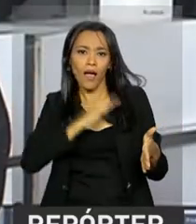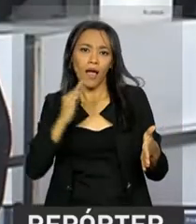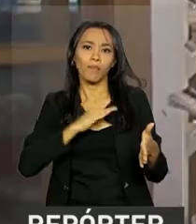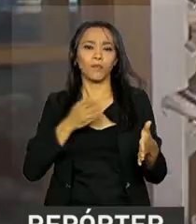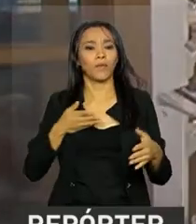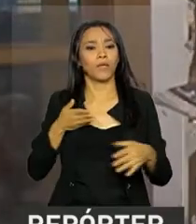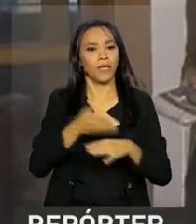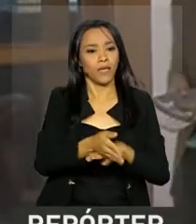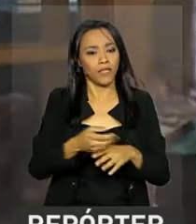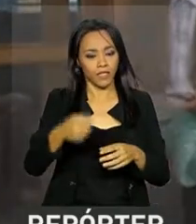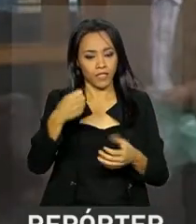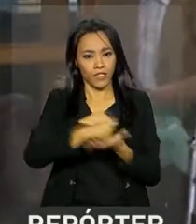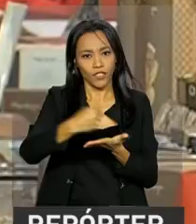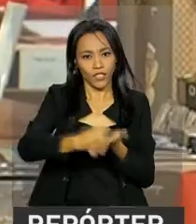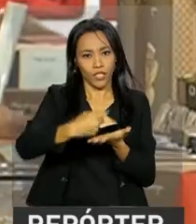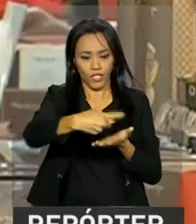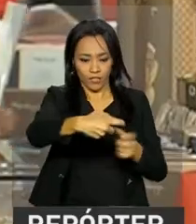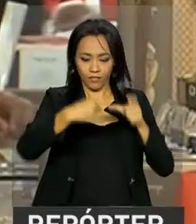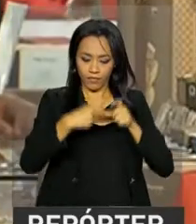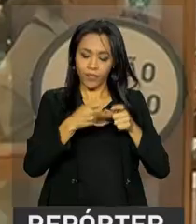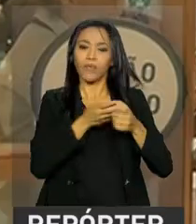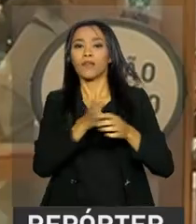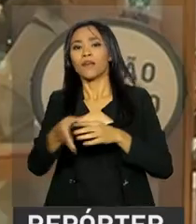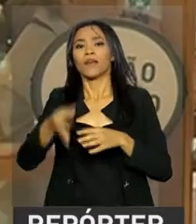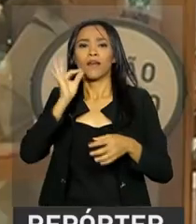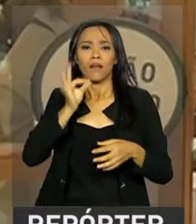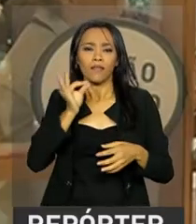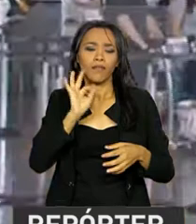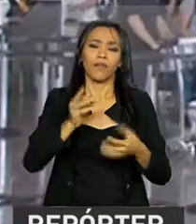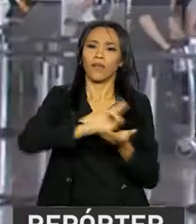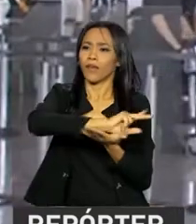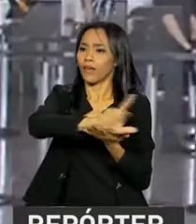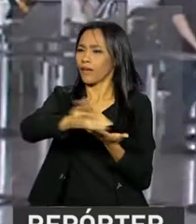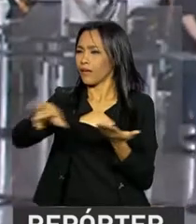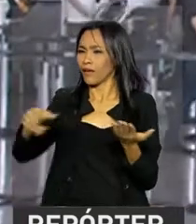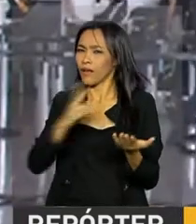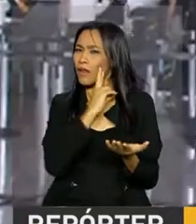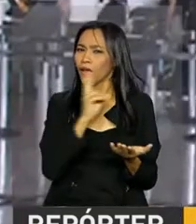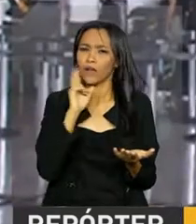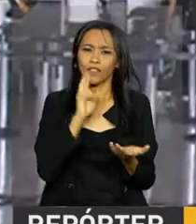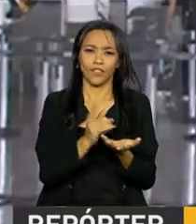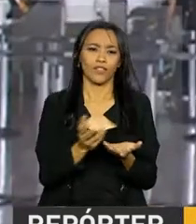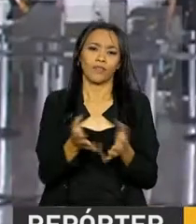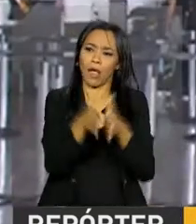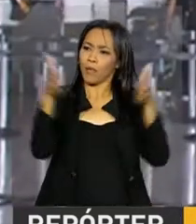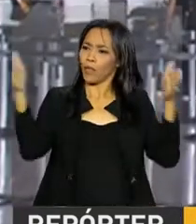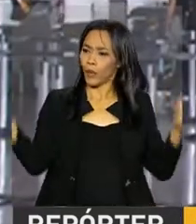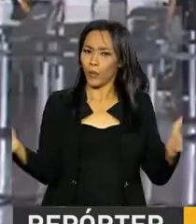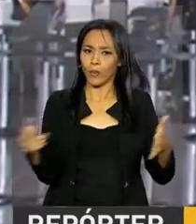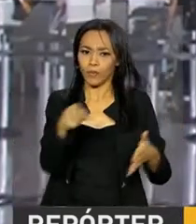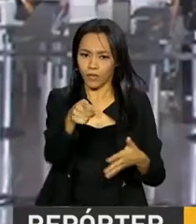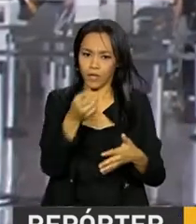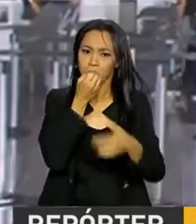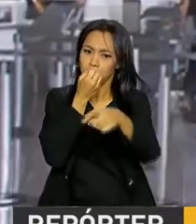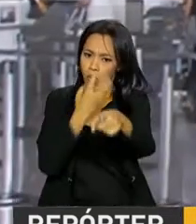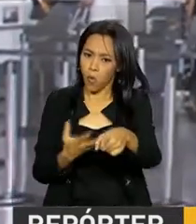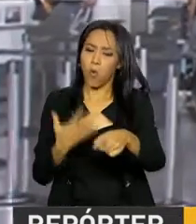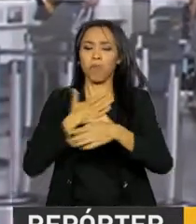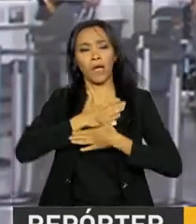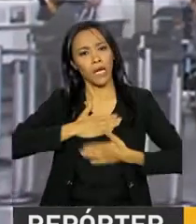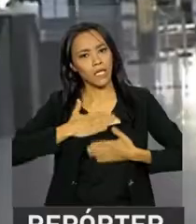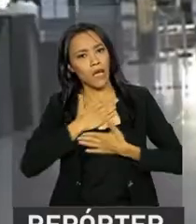check in e mais opções de lojas cafés e restaurantes a mais arrojado e muito mais